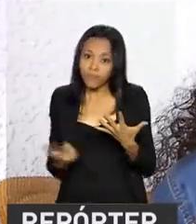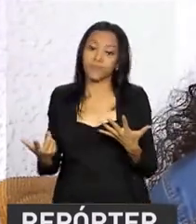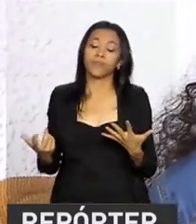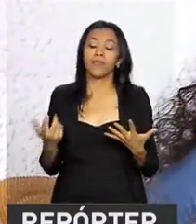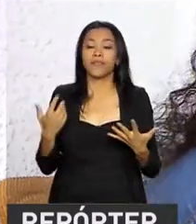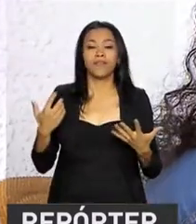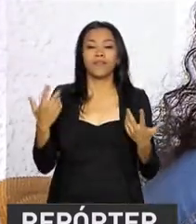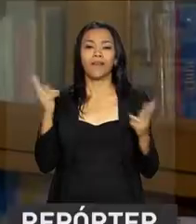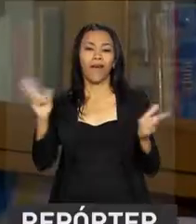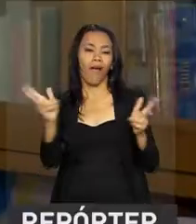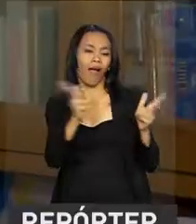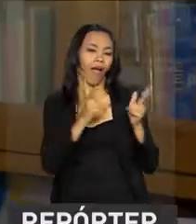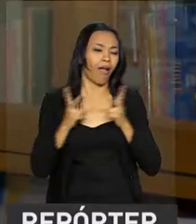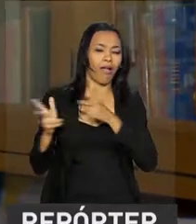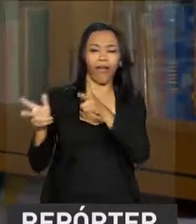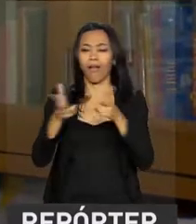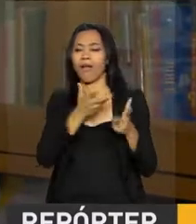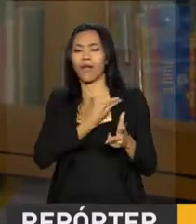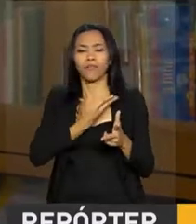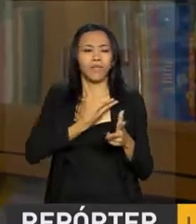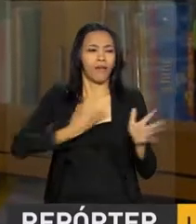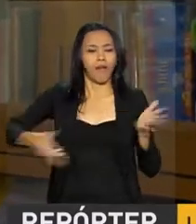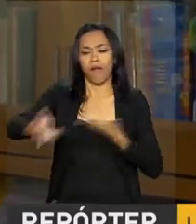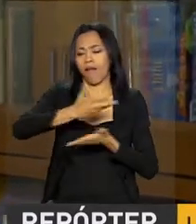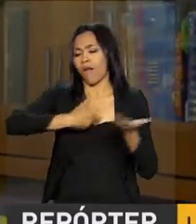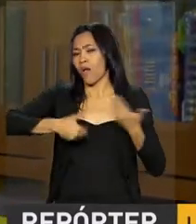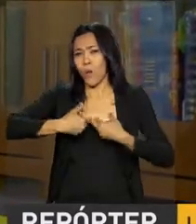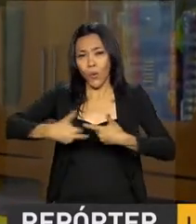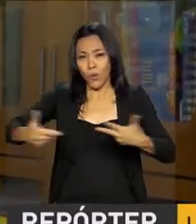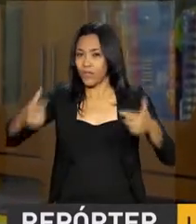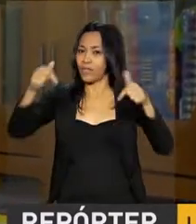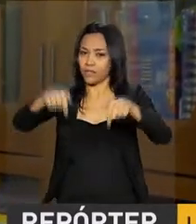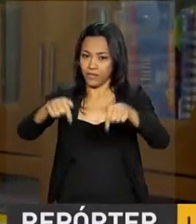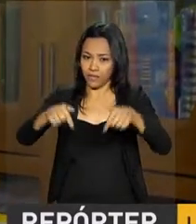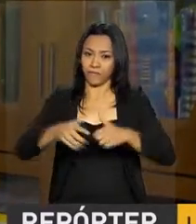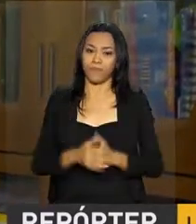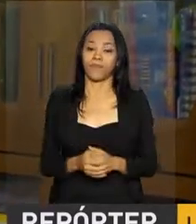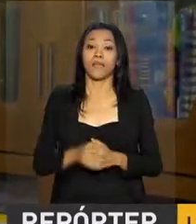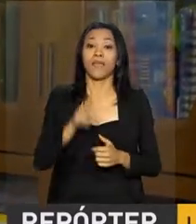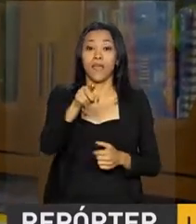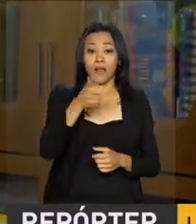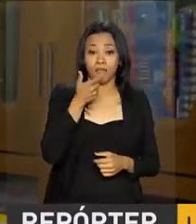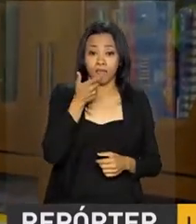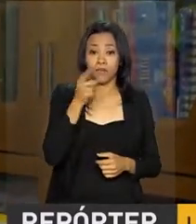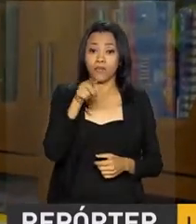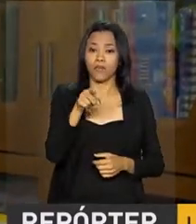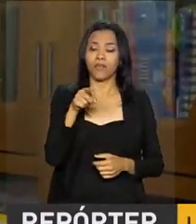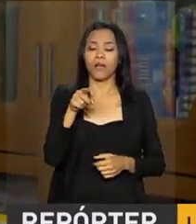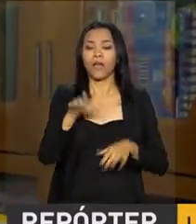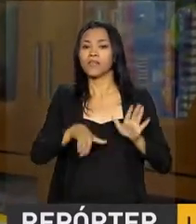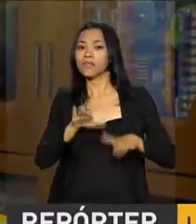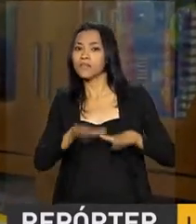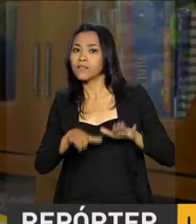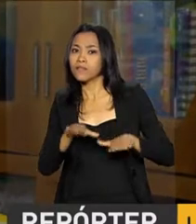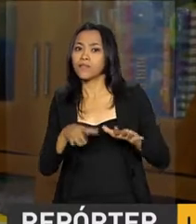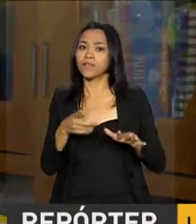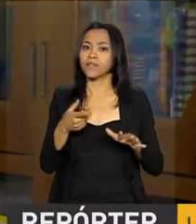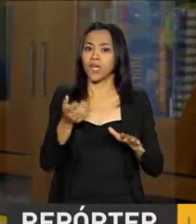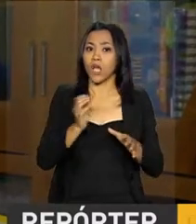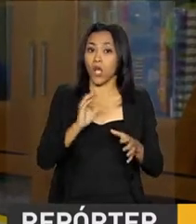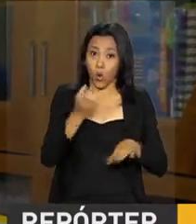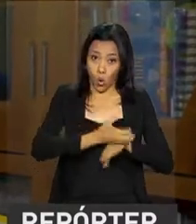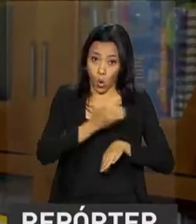tem novas amizades. As meninas crescem muito em coisas pequenas geralmente, né? Então, às vezes, ao lavar um copo depois